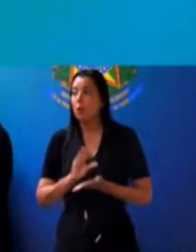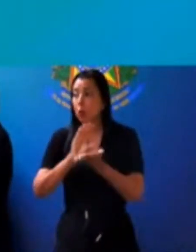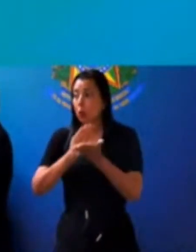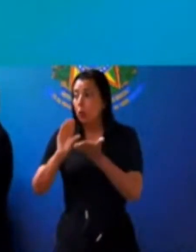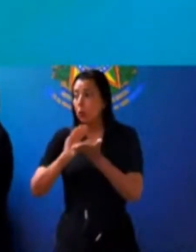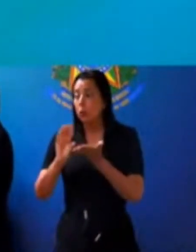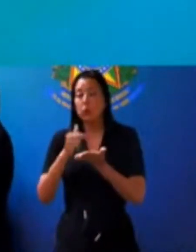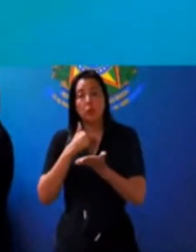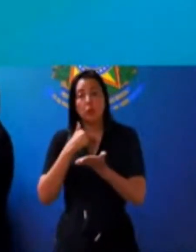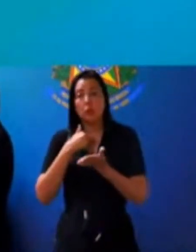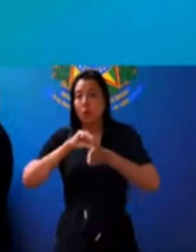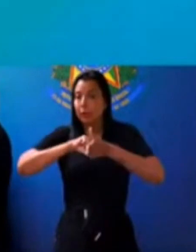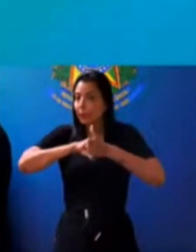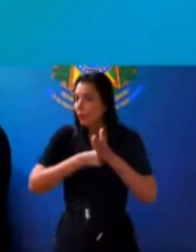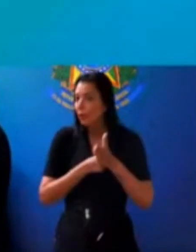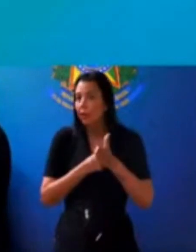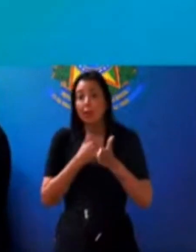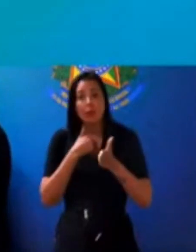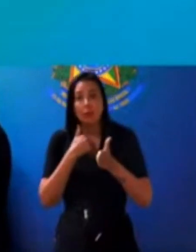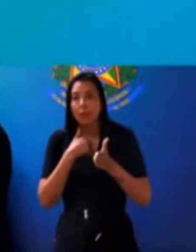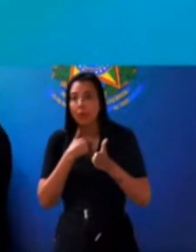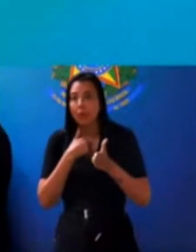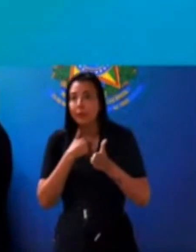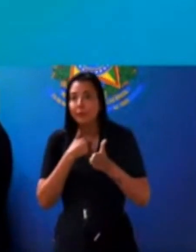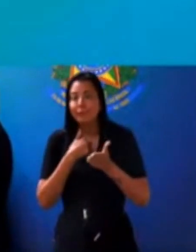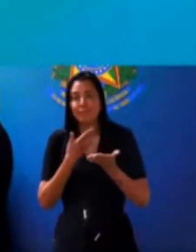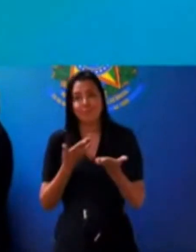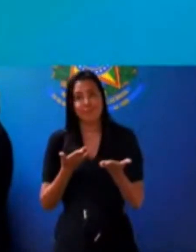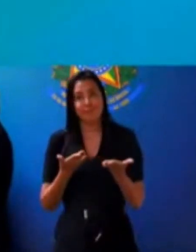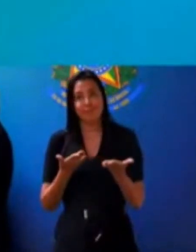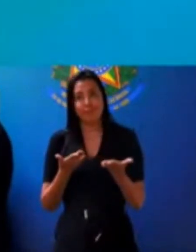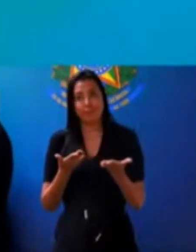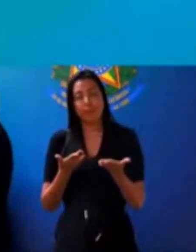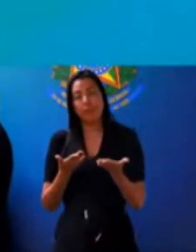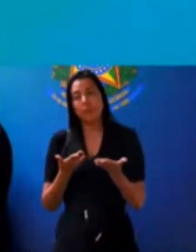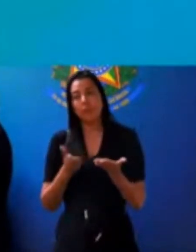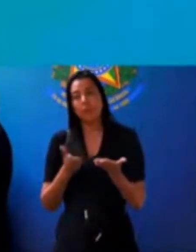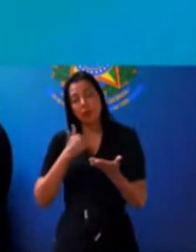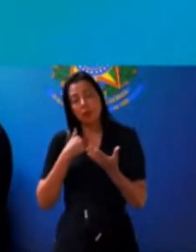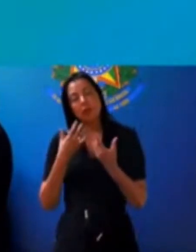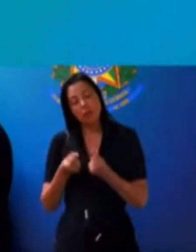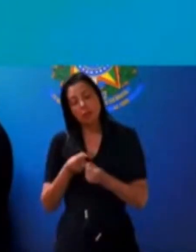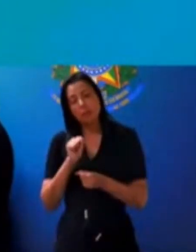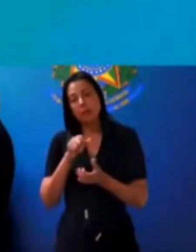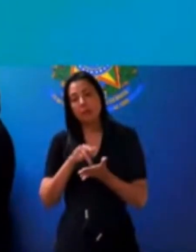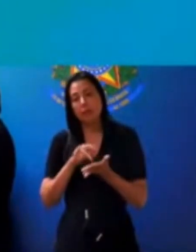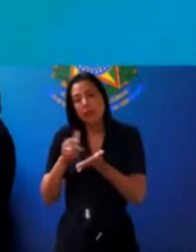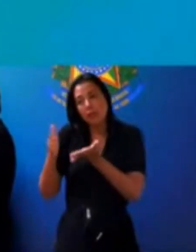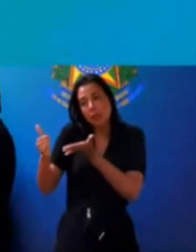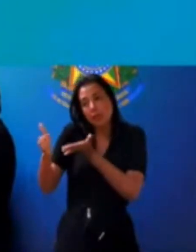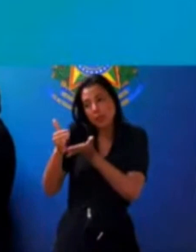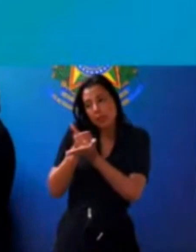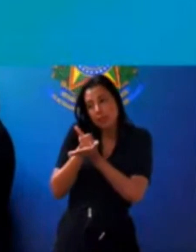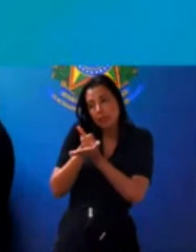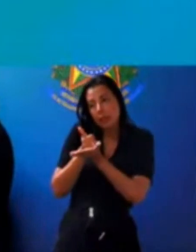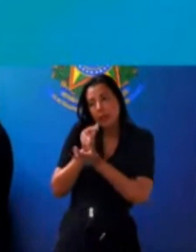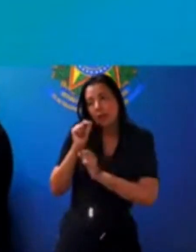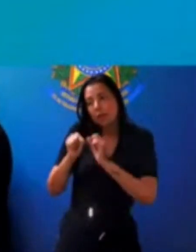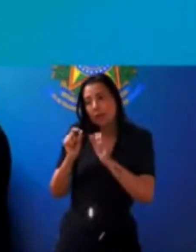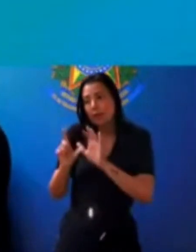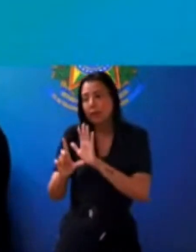recursos não podem ser bloqueados não pode ser contingenciados e nós vamos com isso resgatar essa essa